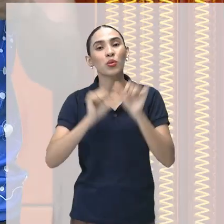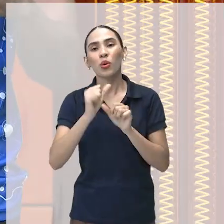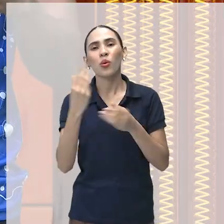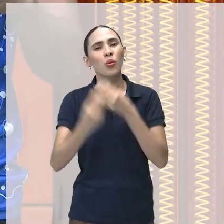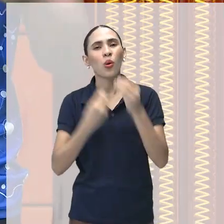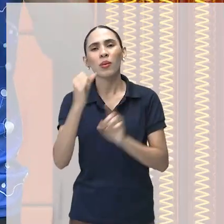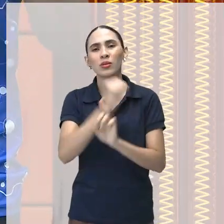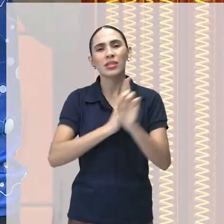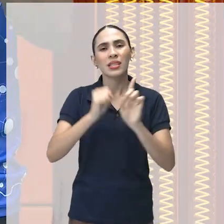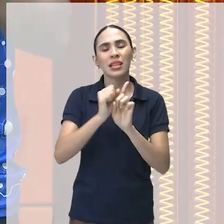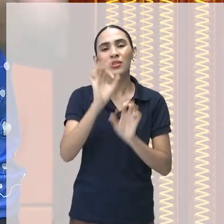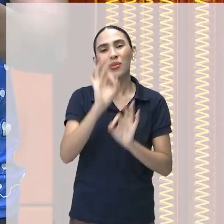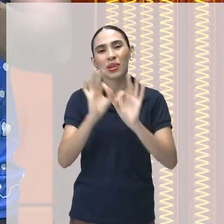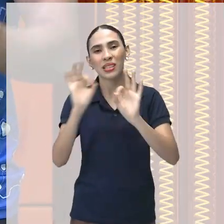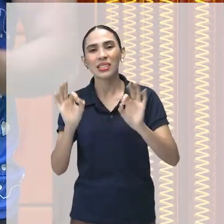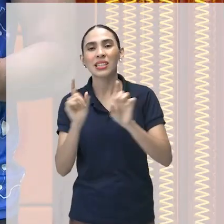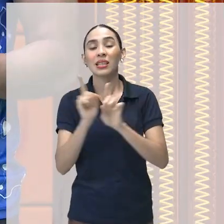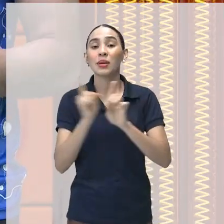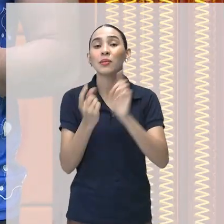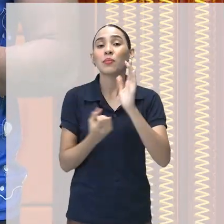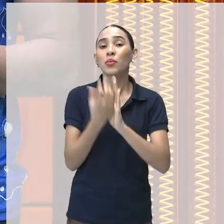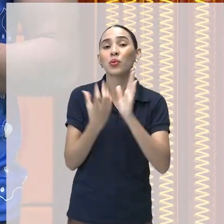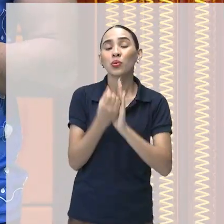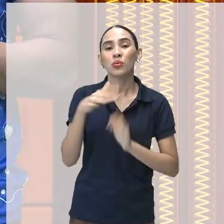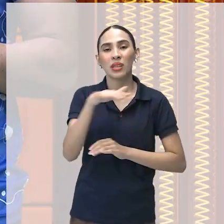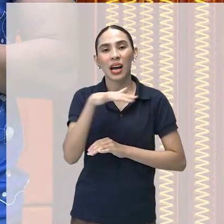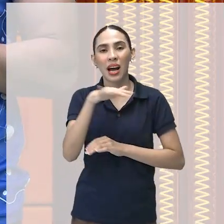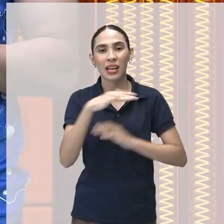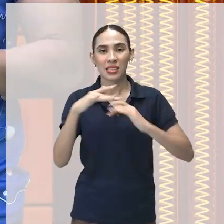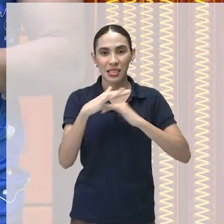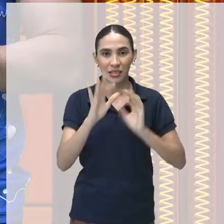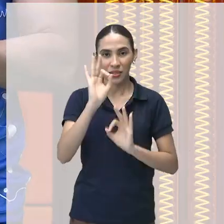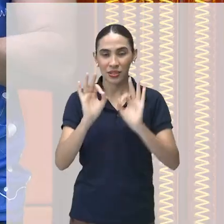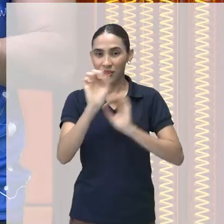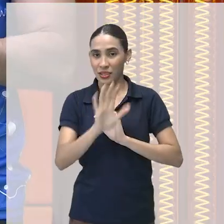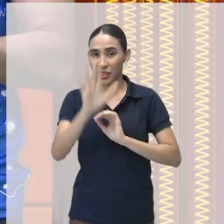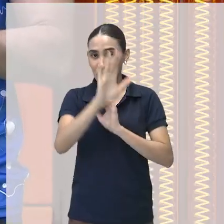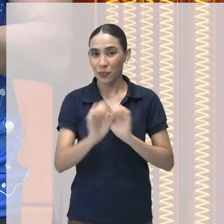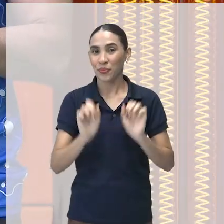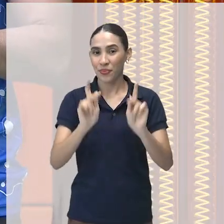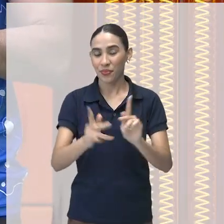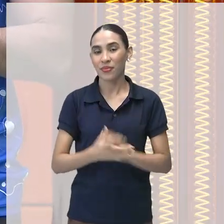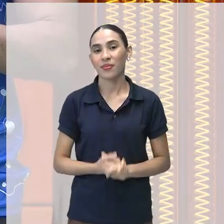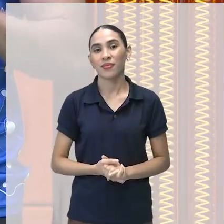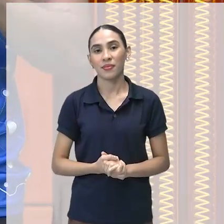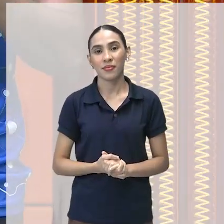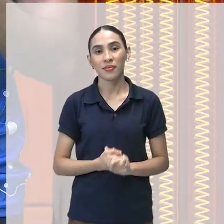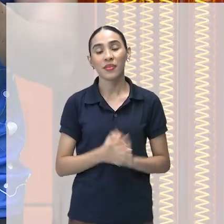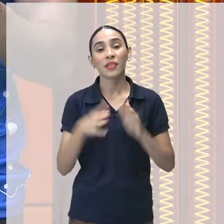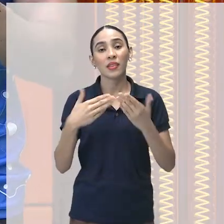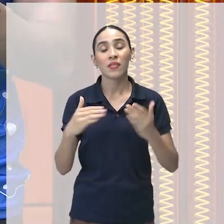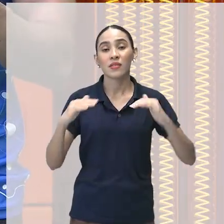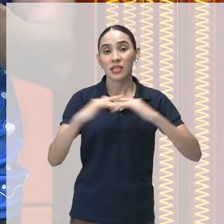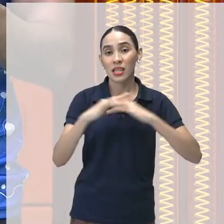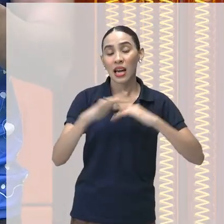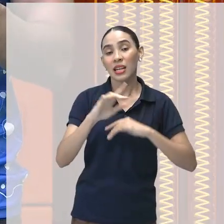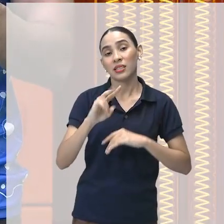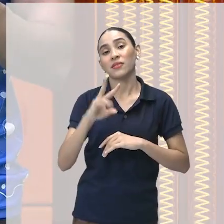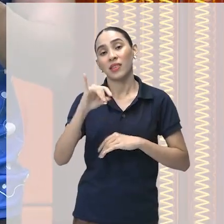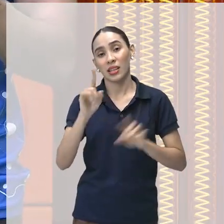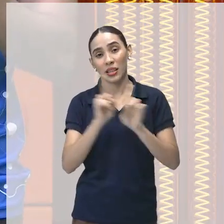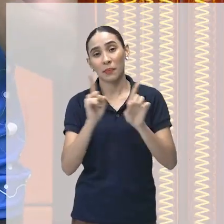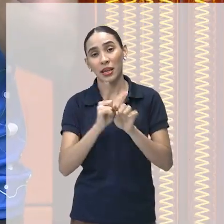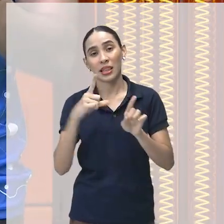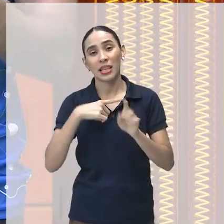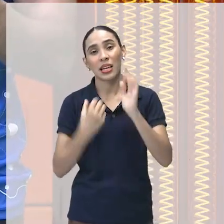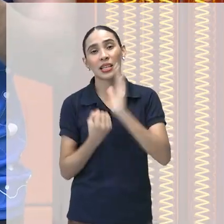sociedade se organiza, como a gente produz também o espaço urbano de uma forma geral, certo? Bem, nas cidades, a gente vai ter